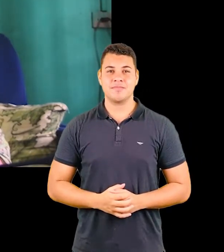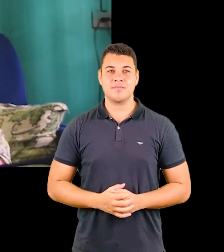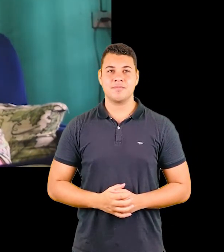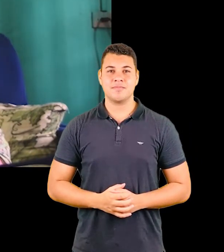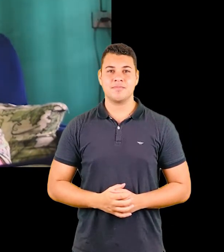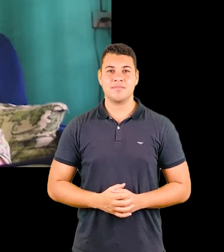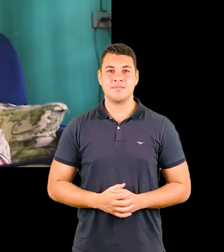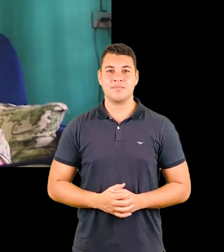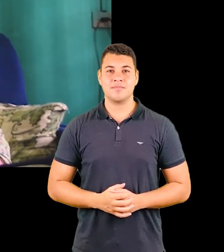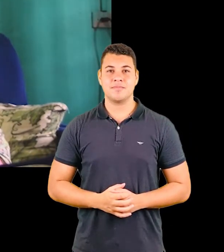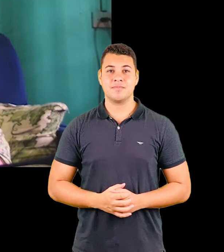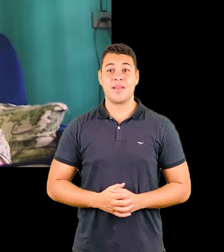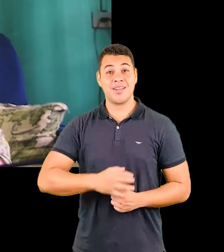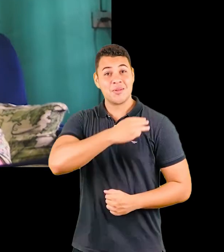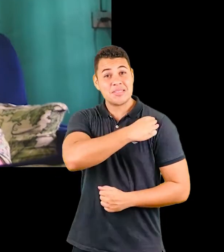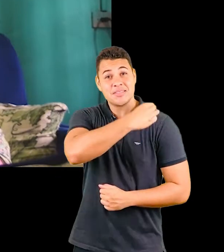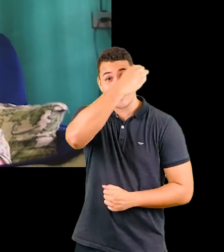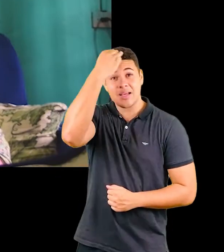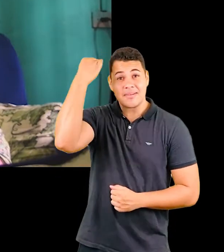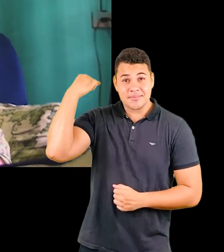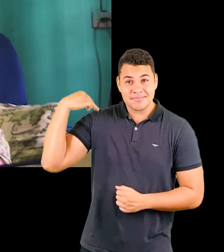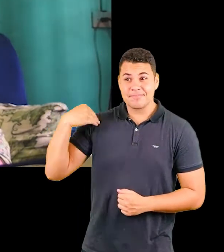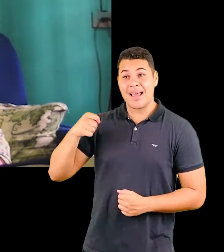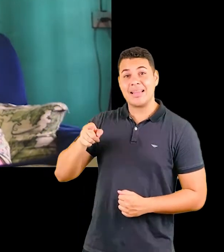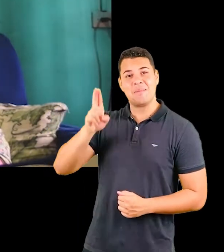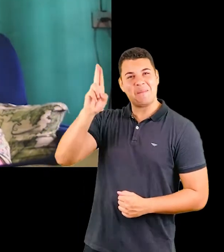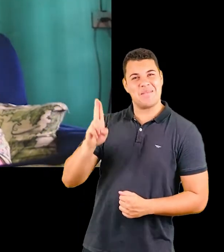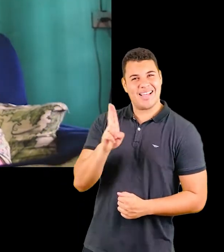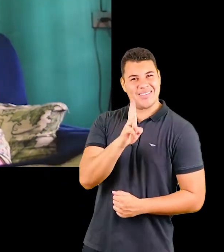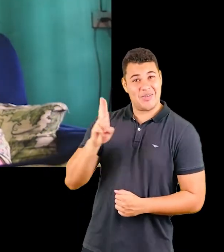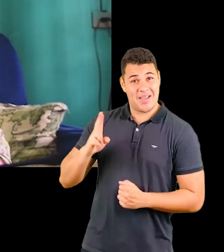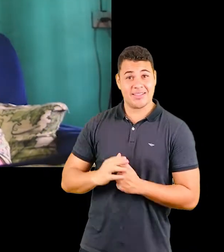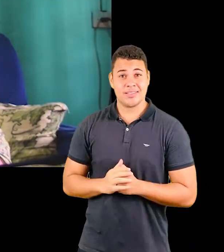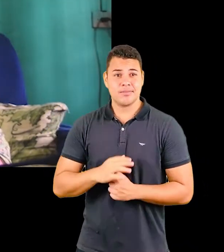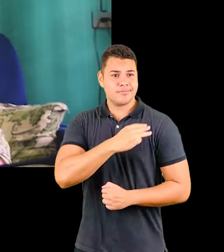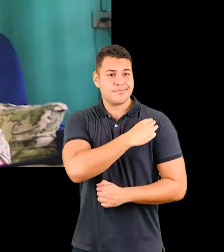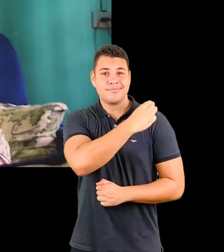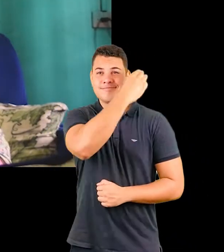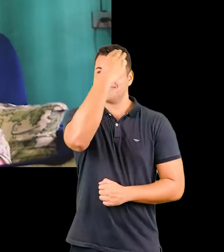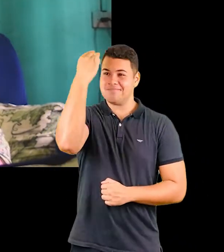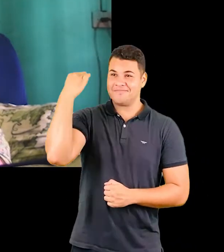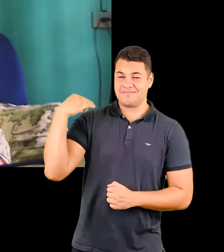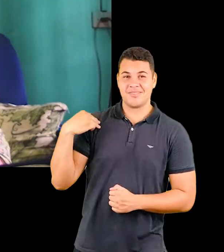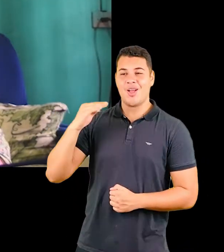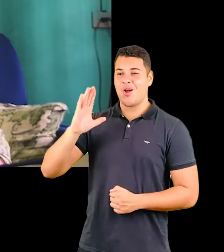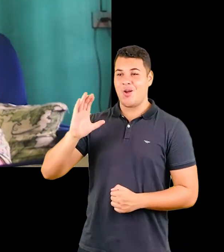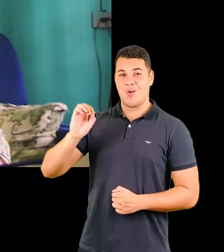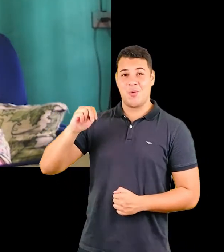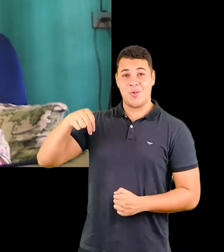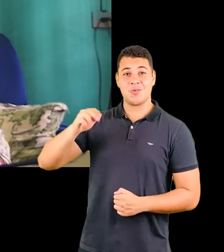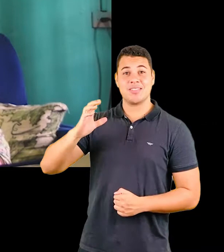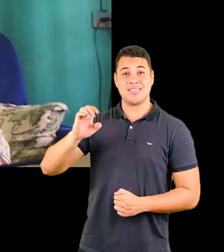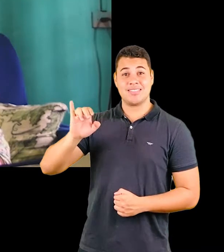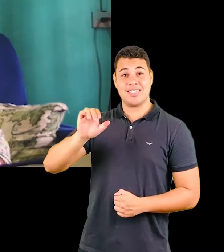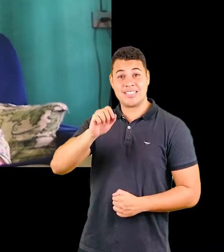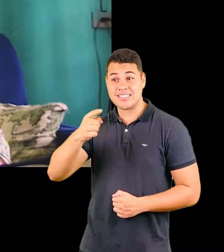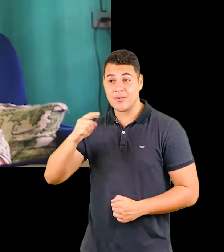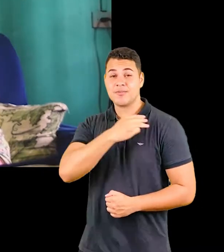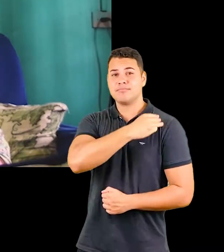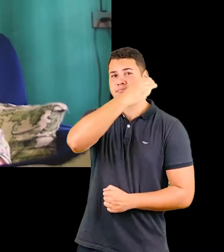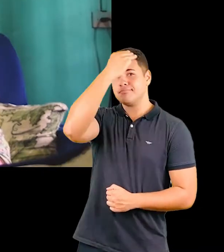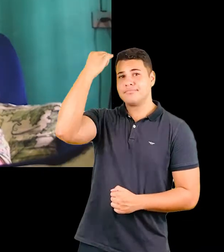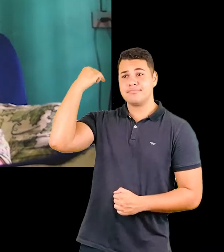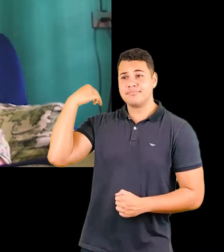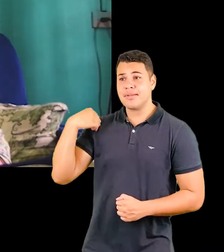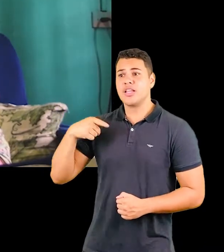Nossa Senhora da Conceição é a padroeira do lugar. Nossa Senhora da Conceição é a padroeira do